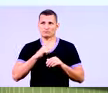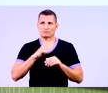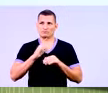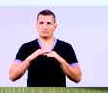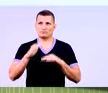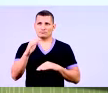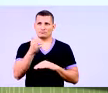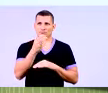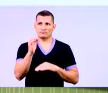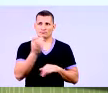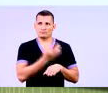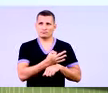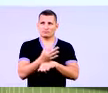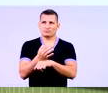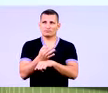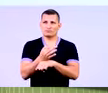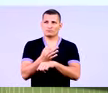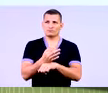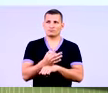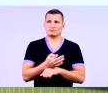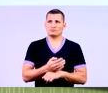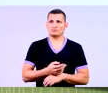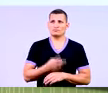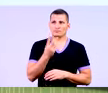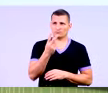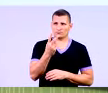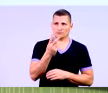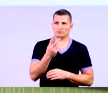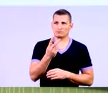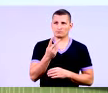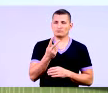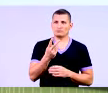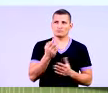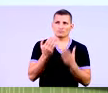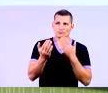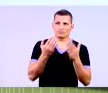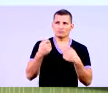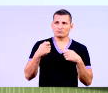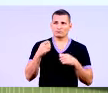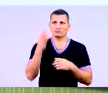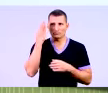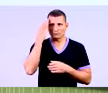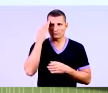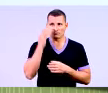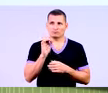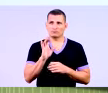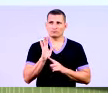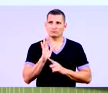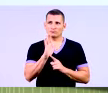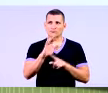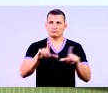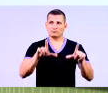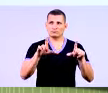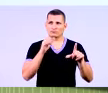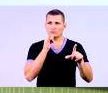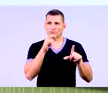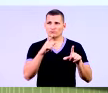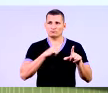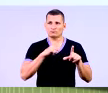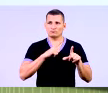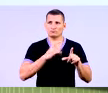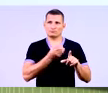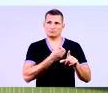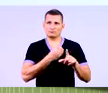dez faltas são duas coisas que você checar se ele só vou mostrar na tela se ele foi aprovado se tiver nota maior que